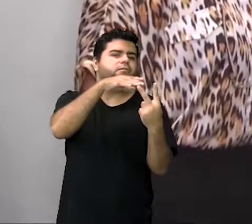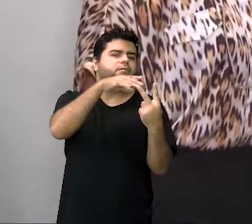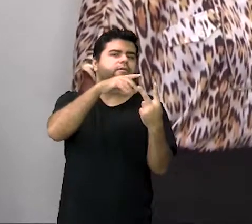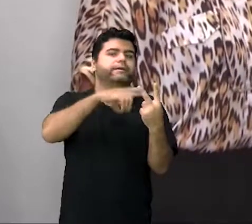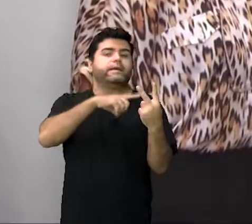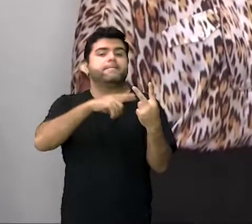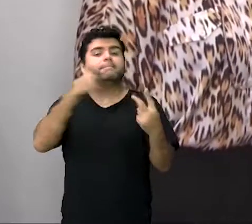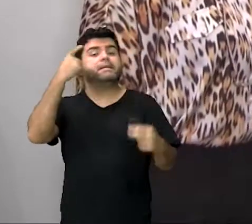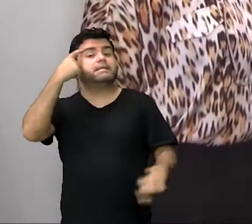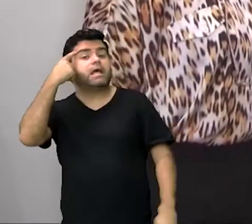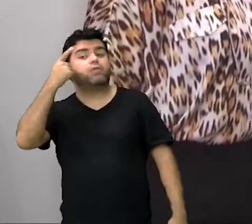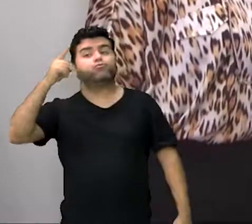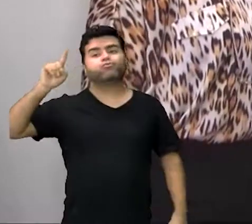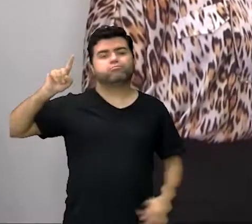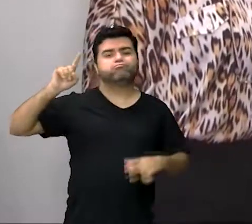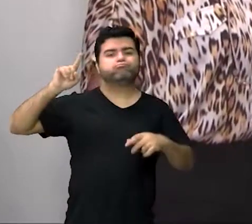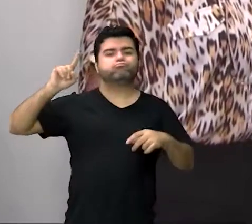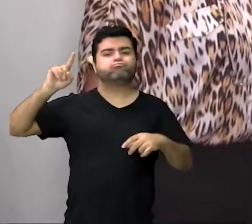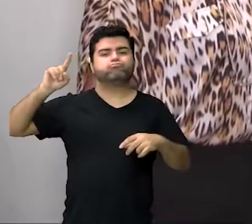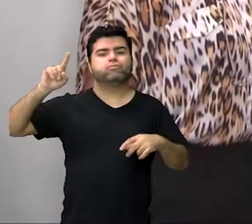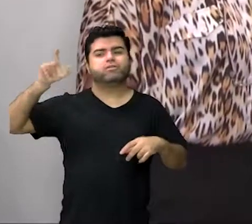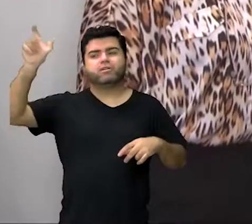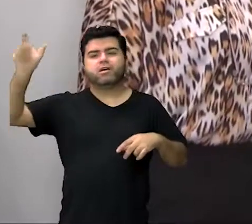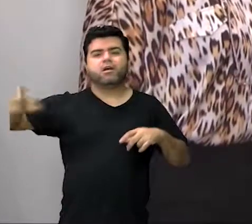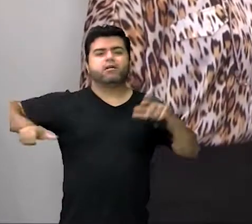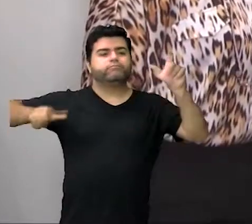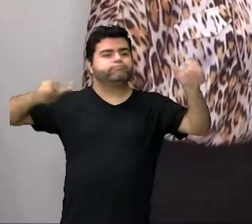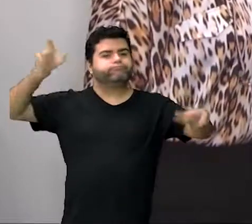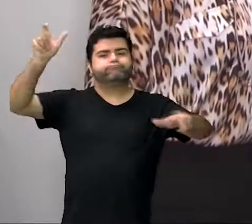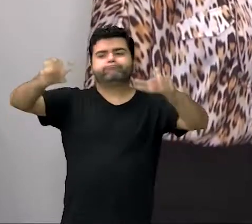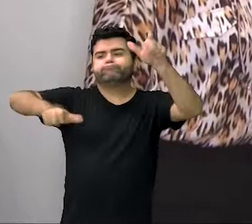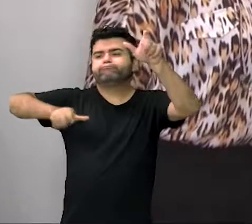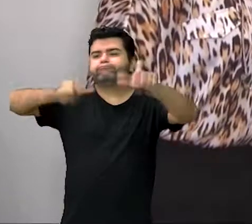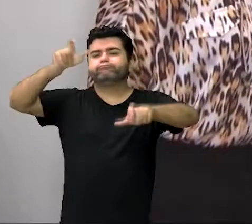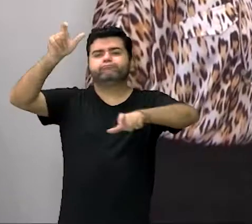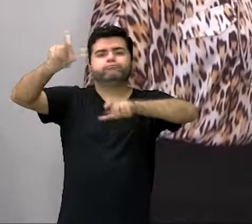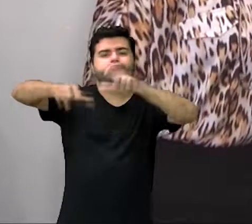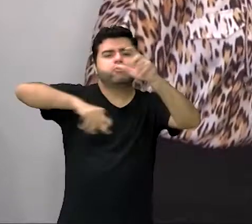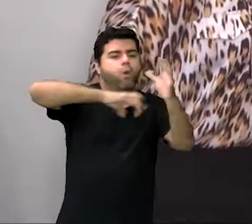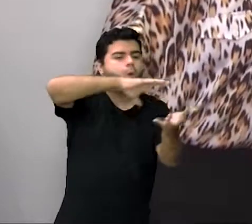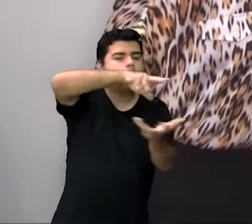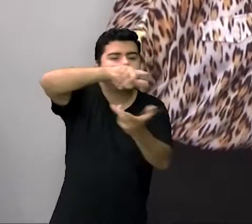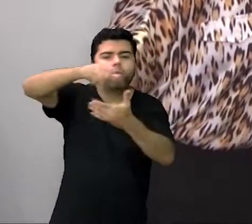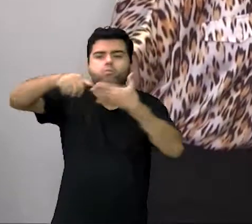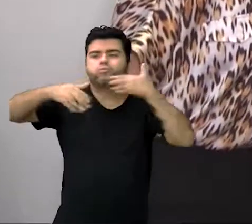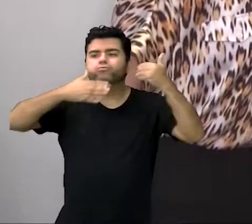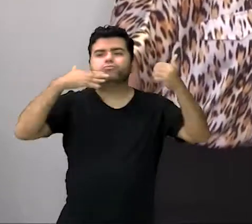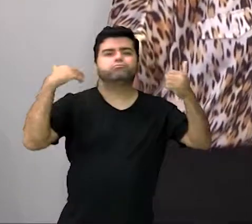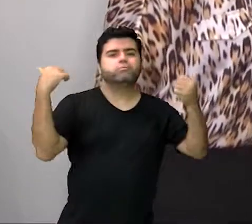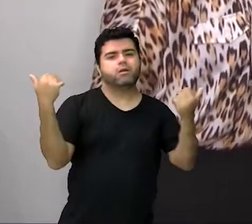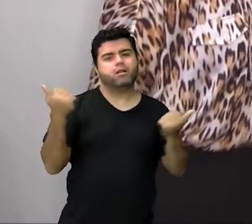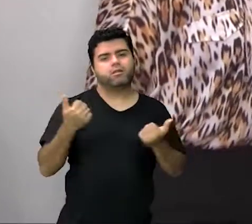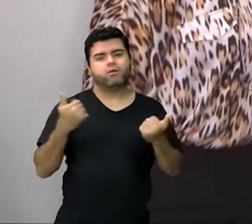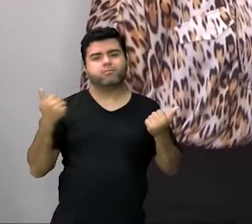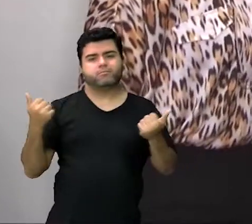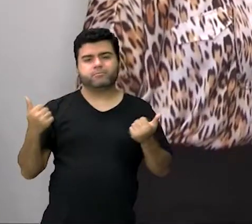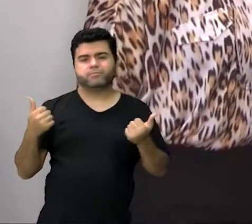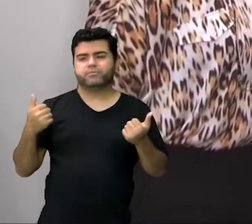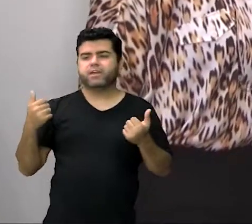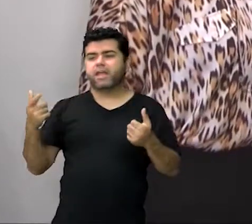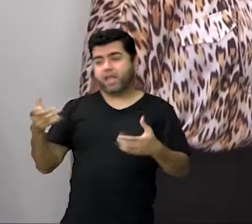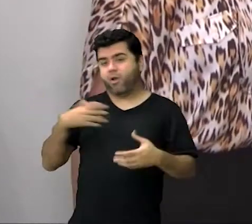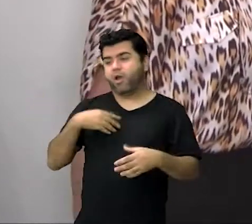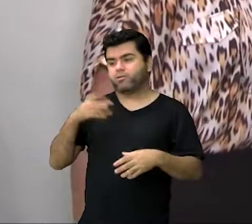pensar no outro é que a gente vai fazer esse mundo um pouquinho melhor, né? Isso mesmo. Para eles. Agora vamos falar para o Tiago fazer